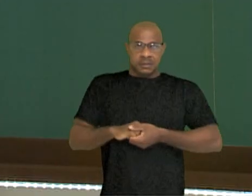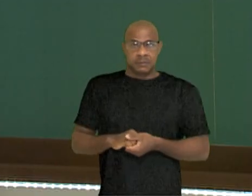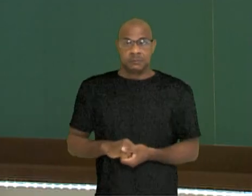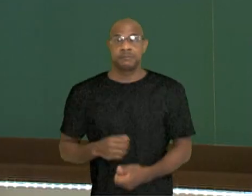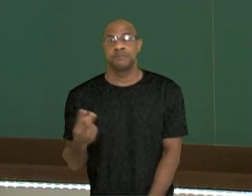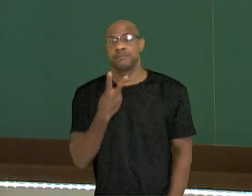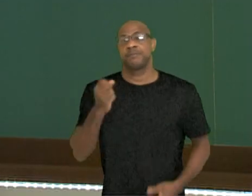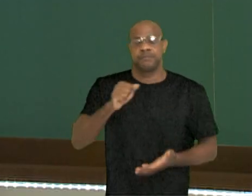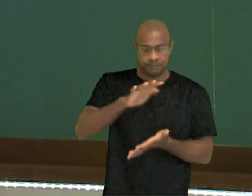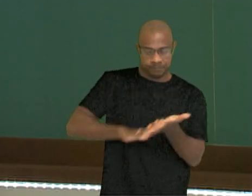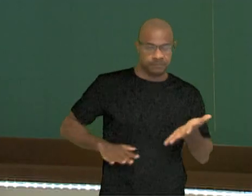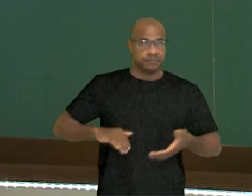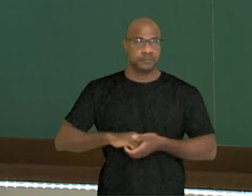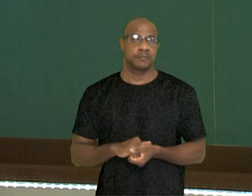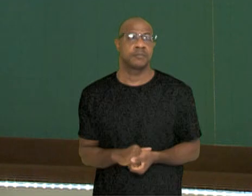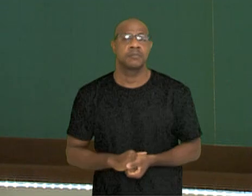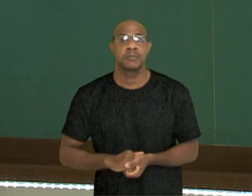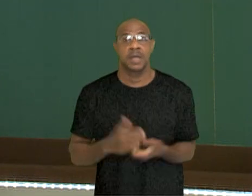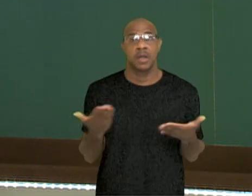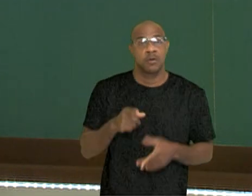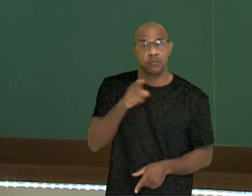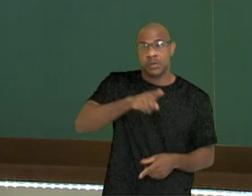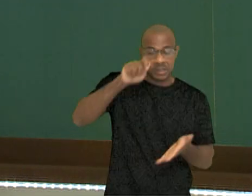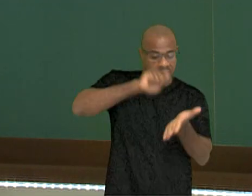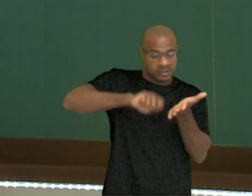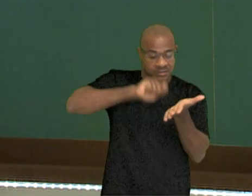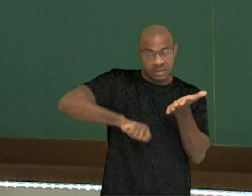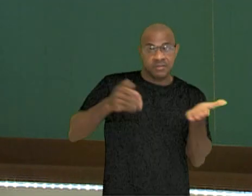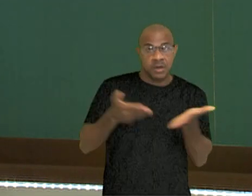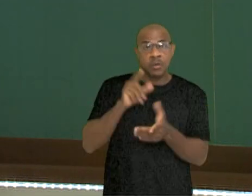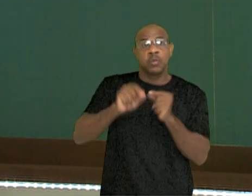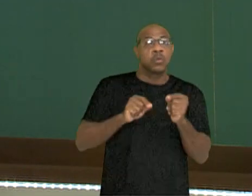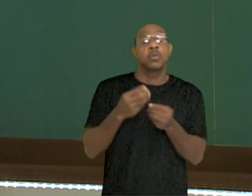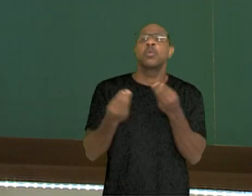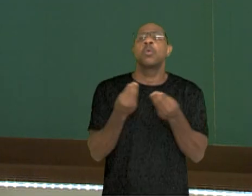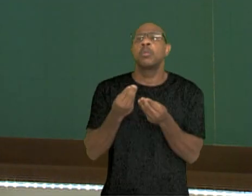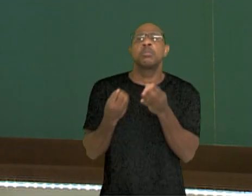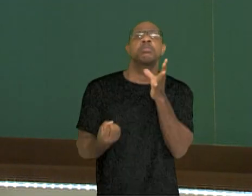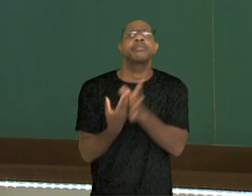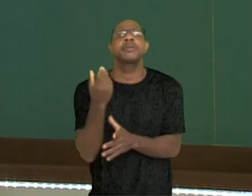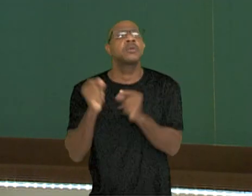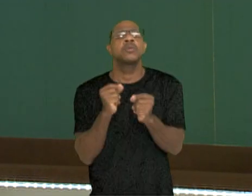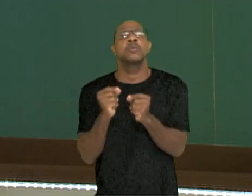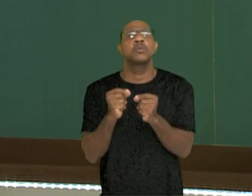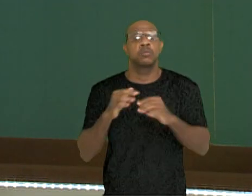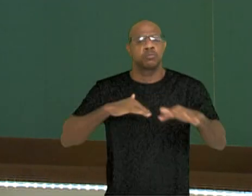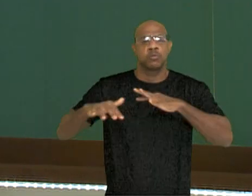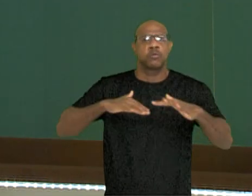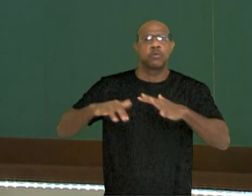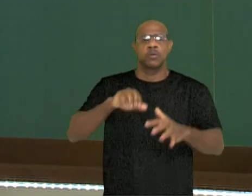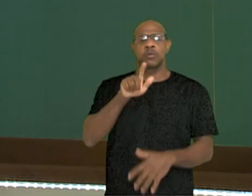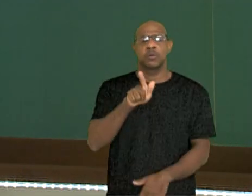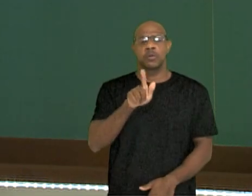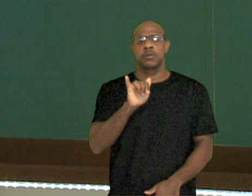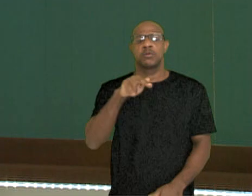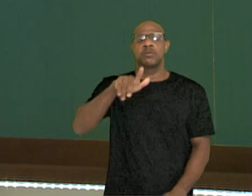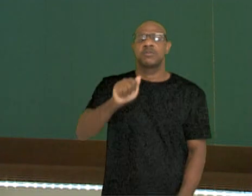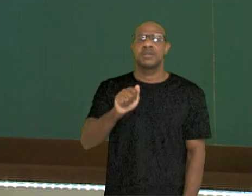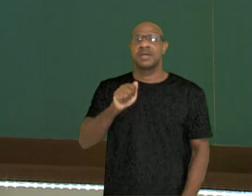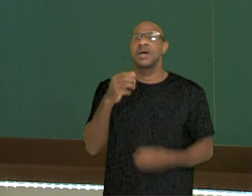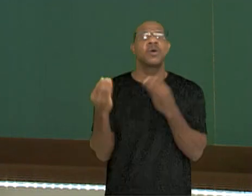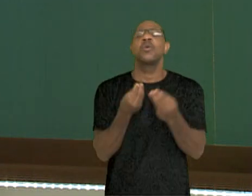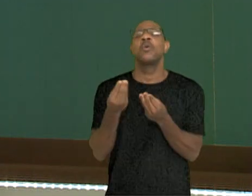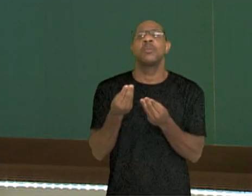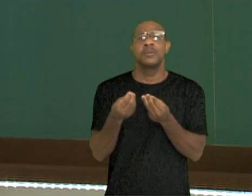Segundo exercício nosso, então, eu quero que vocês escrevam agora como é formado o movimento da ginga da capoeira, esse que